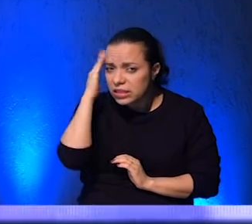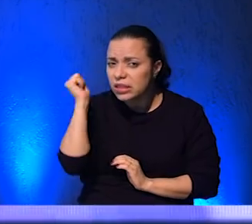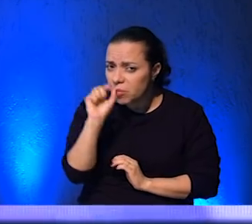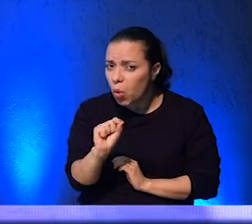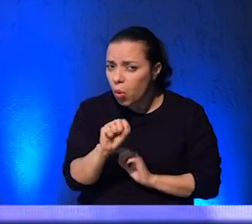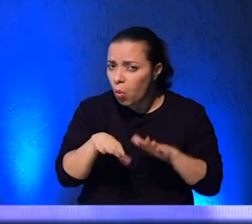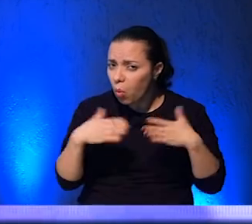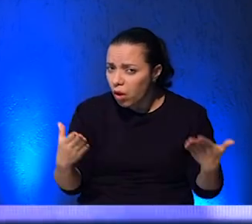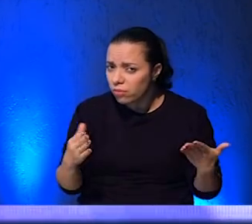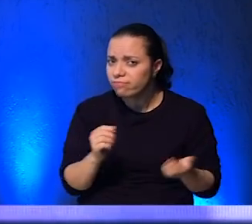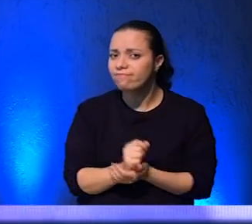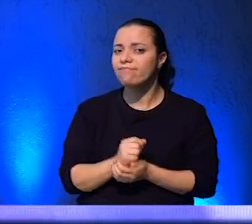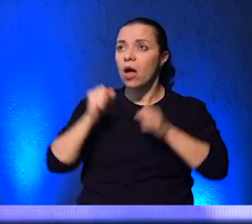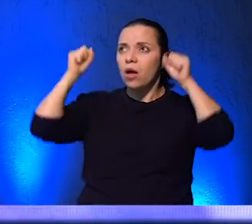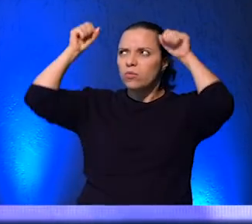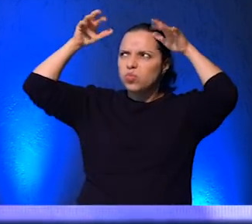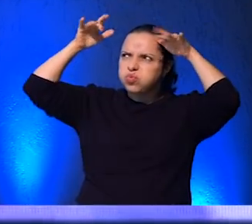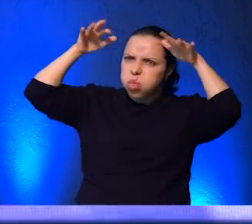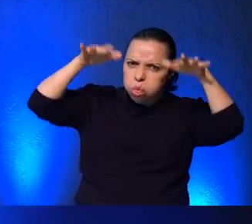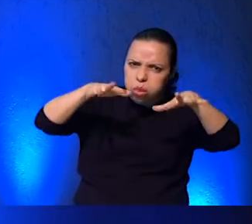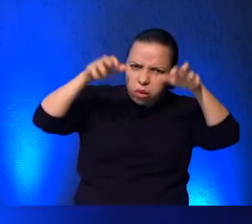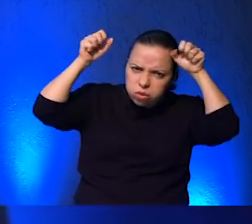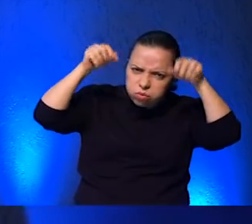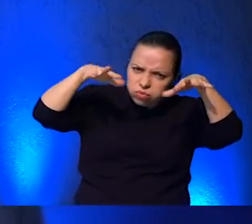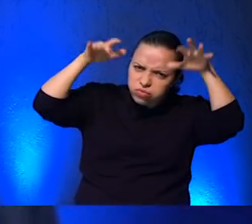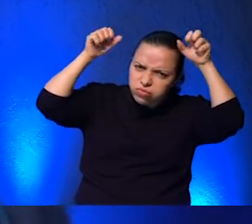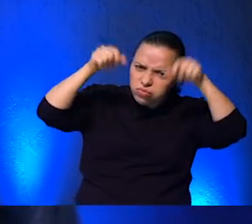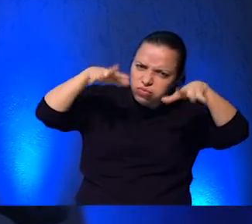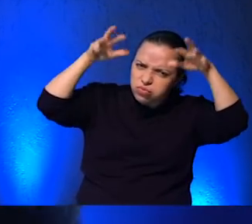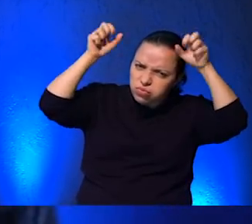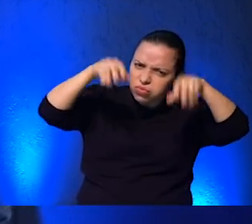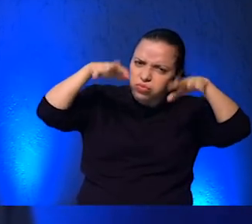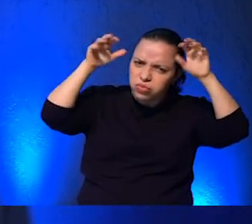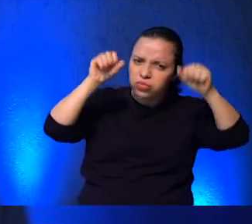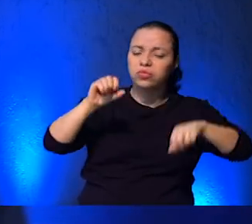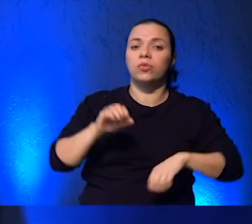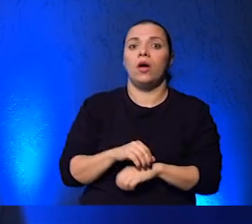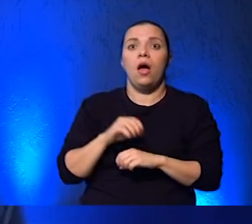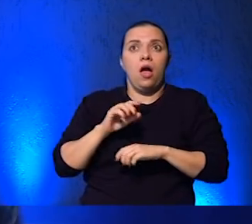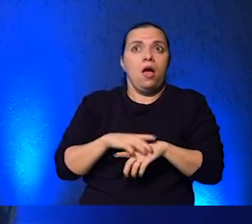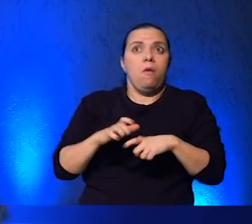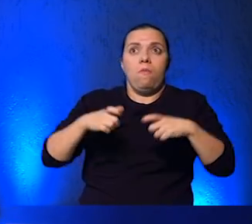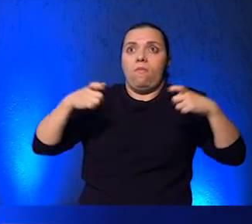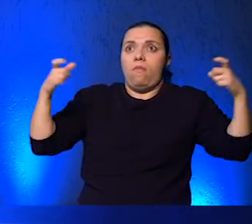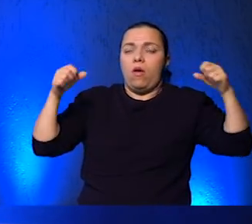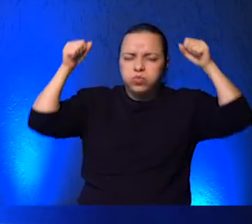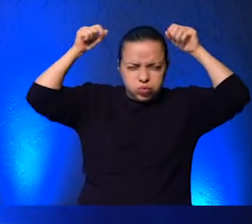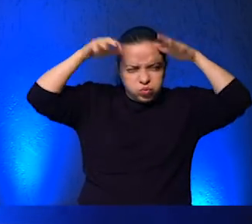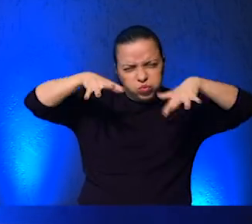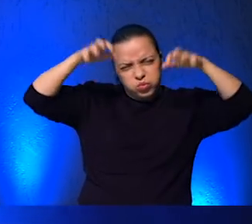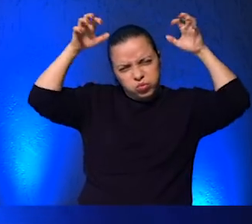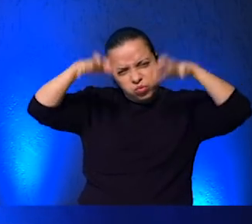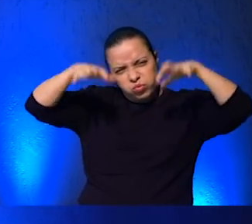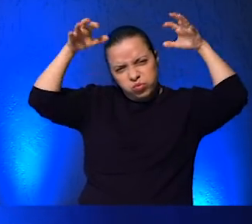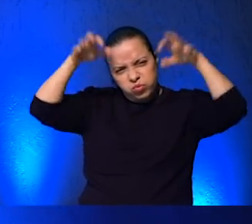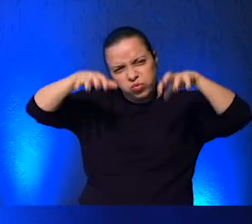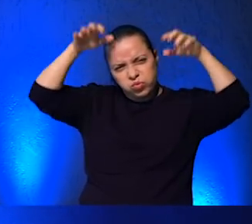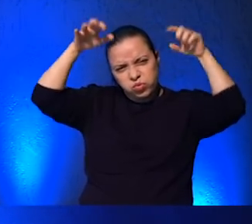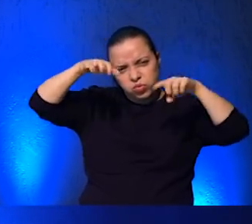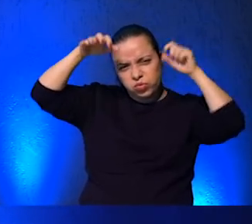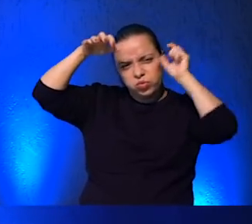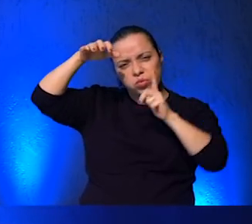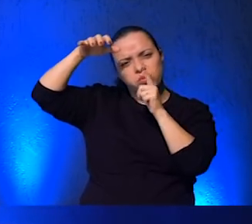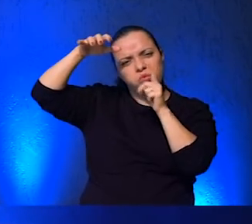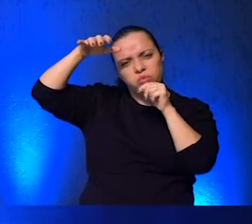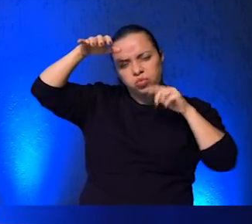agora imagine naquele momento que não é viveu um momento que não é passou ele tava vivendo um momento talvez